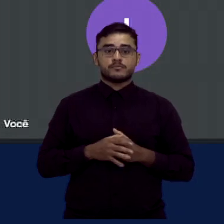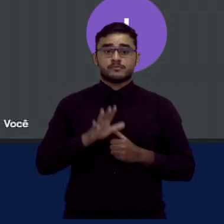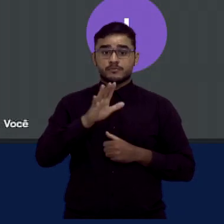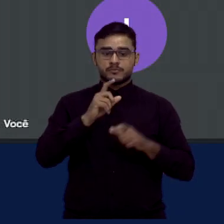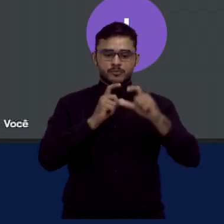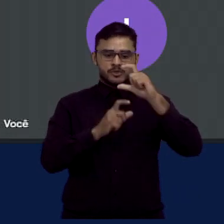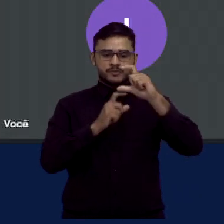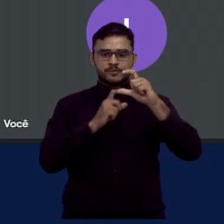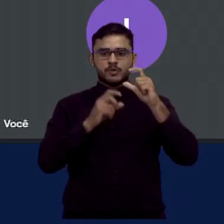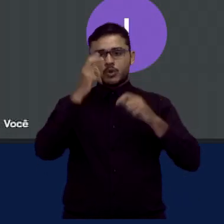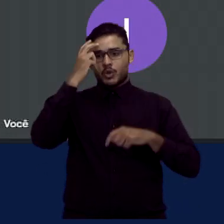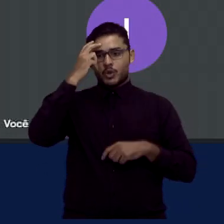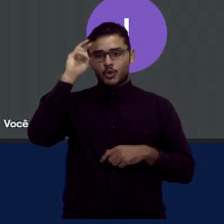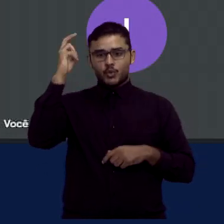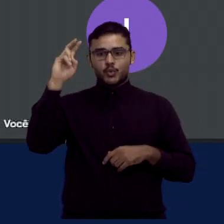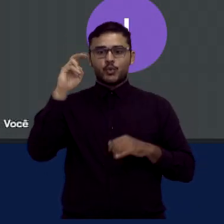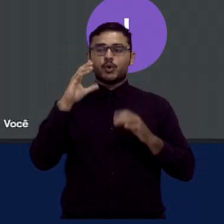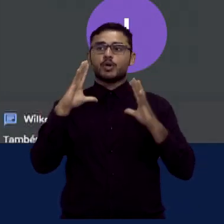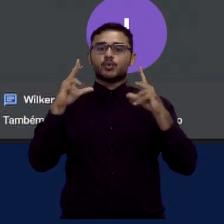não. A gente ainda é